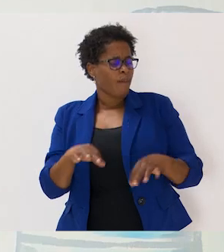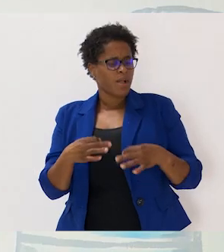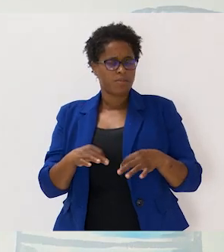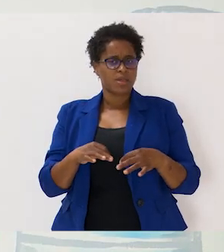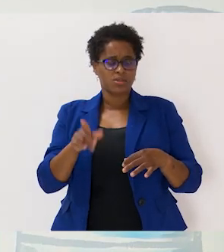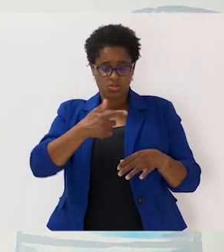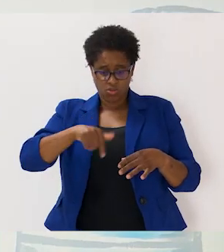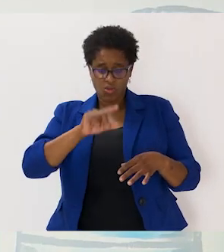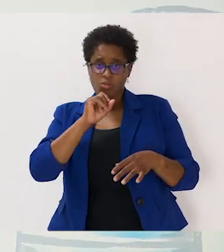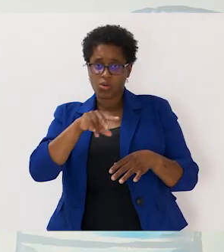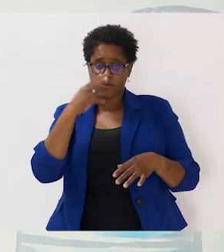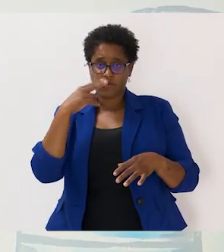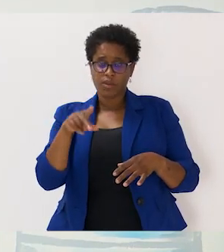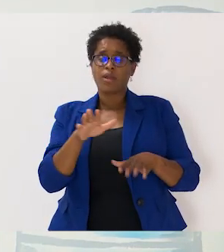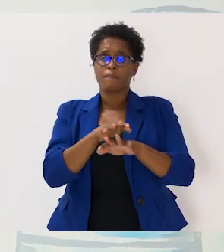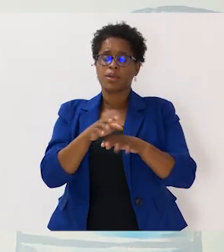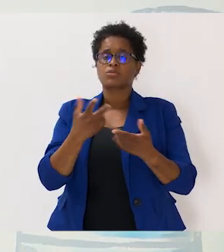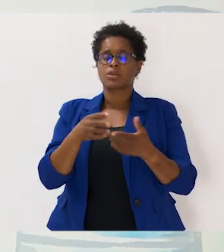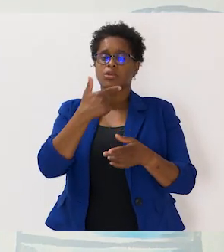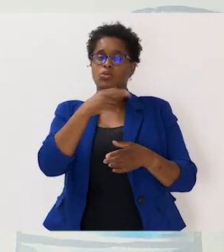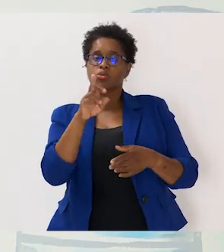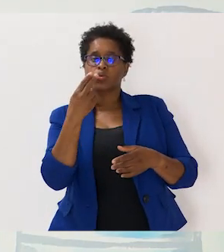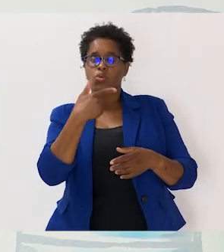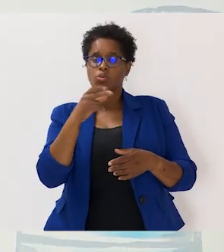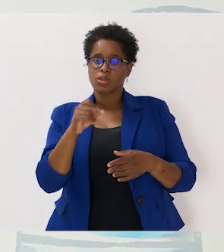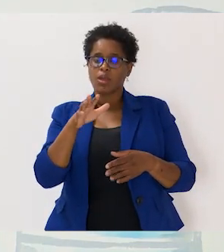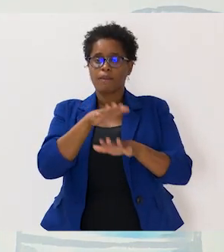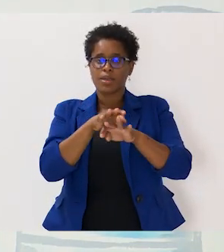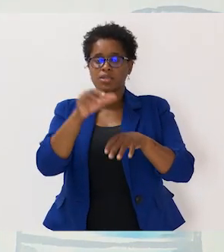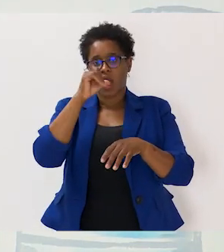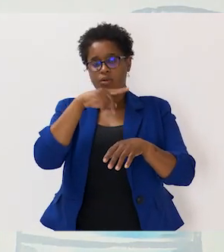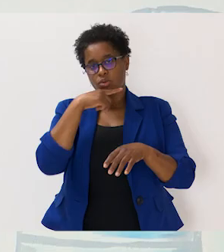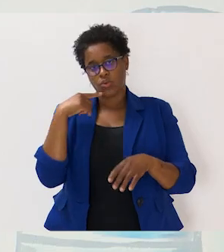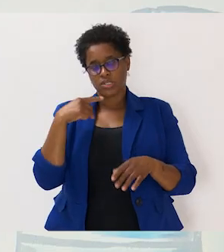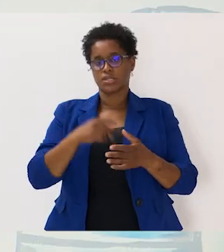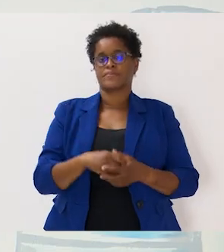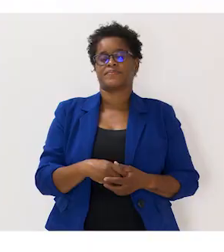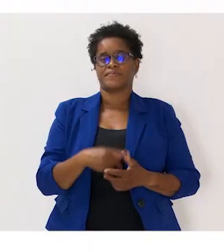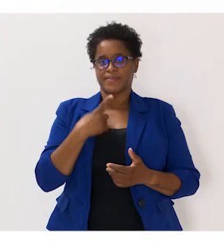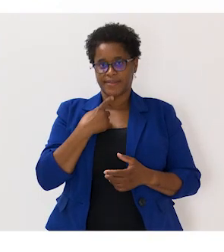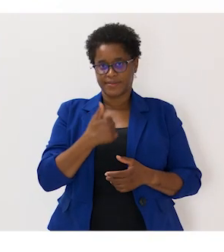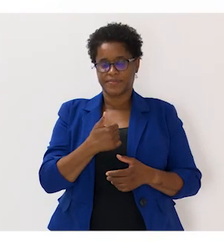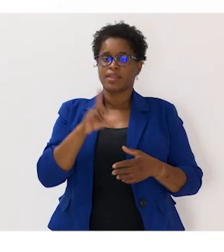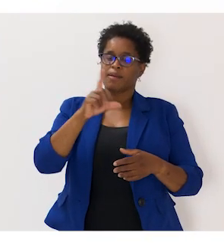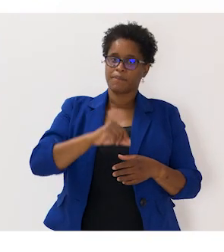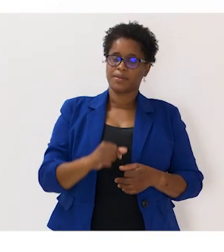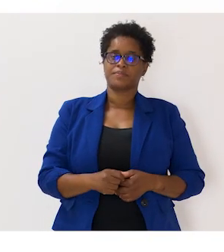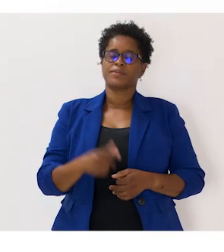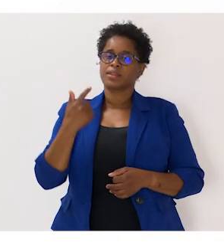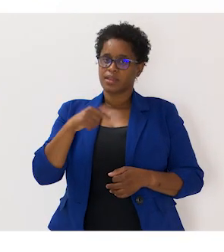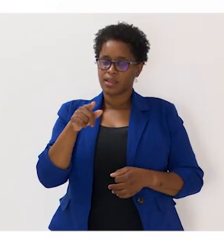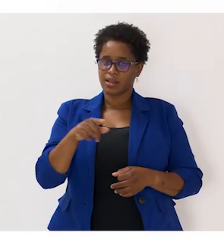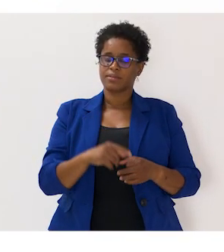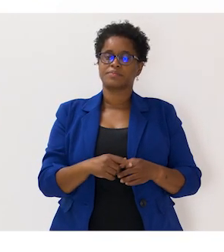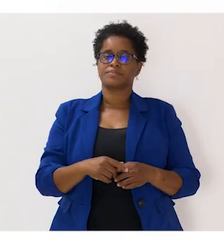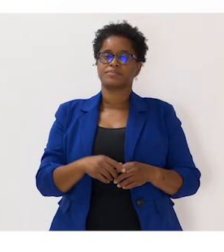Normalmente nós podemos encontrar peixes como truta, que são peixes de água doce, ok? Também temos